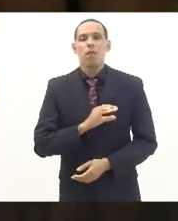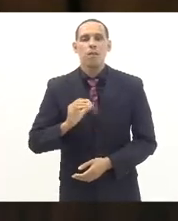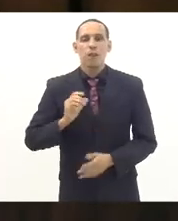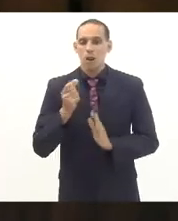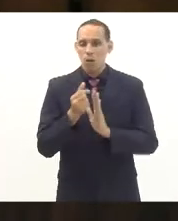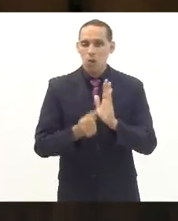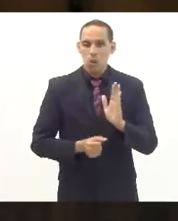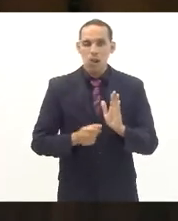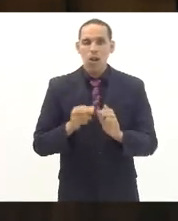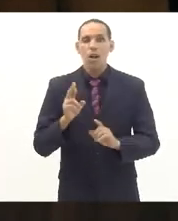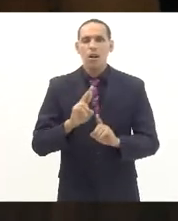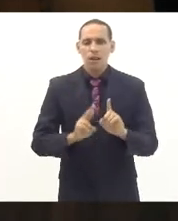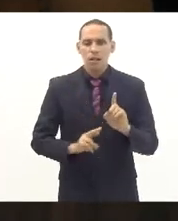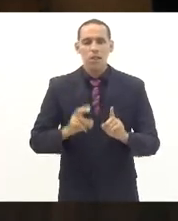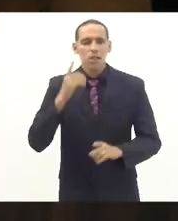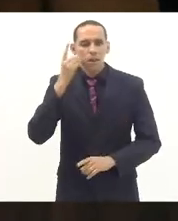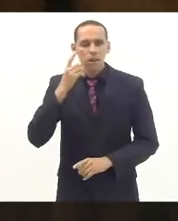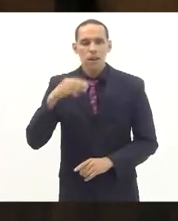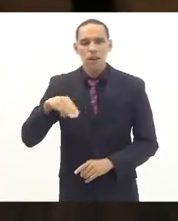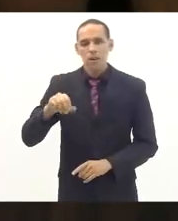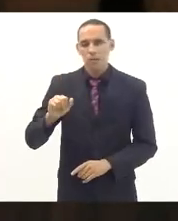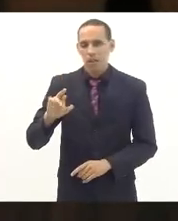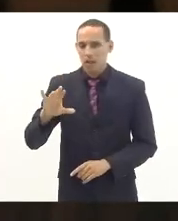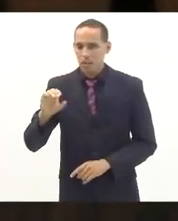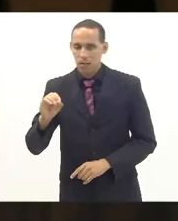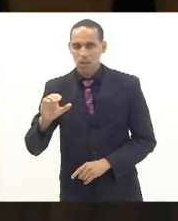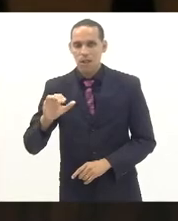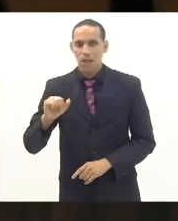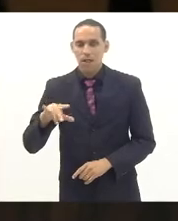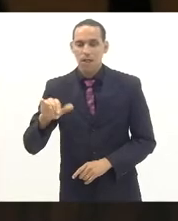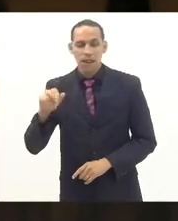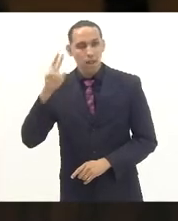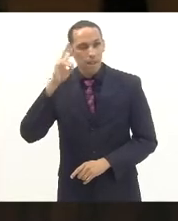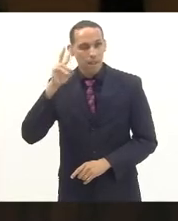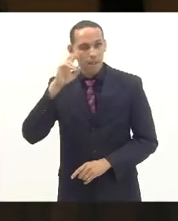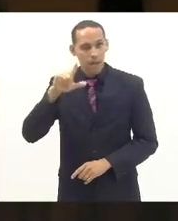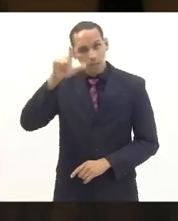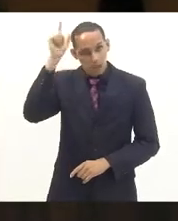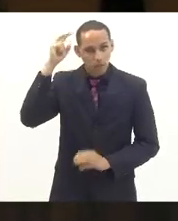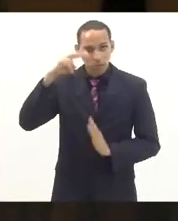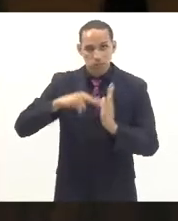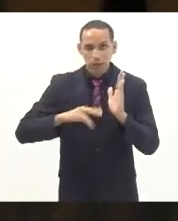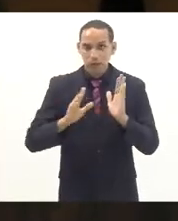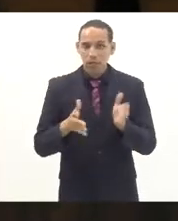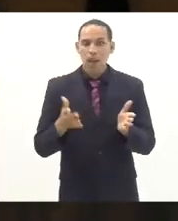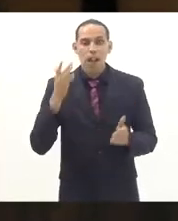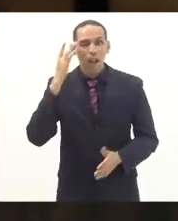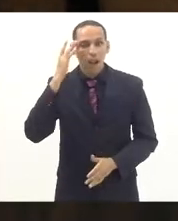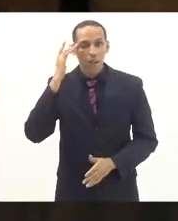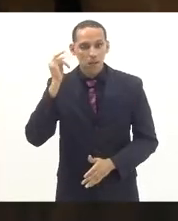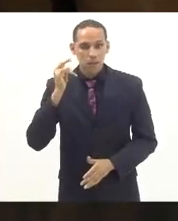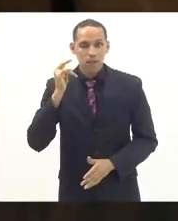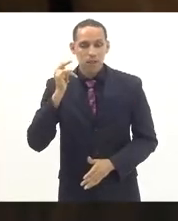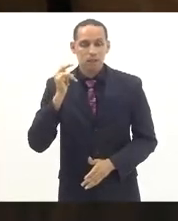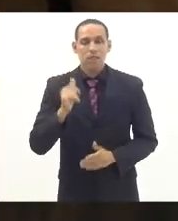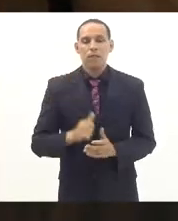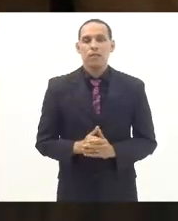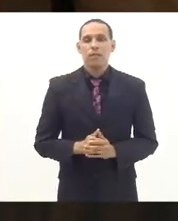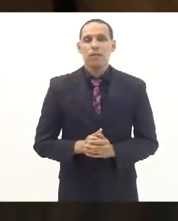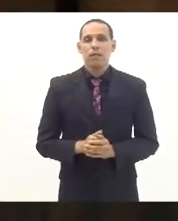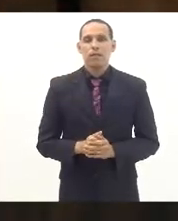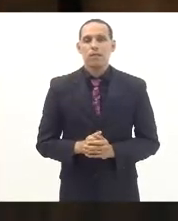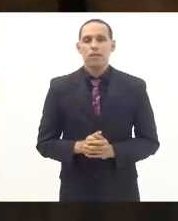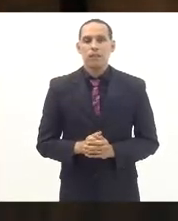Deputado Márcio canela lembrando Como já foi lido aqui pelo Deputado Luiz Paulo partir de amanhã abrisse